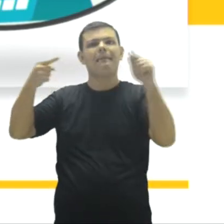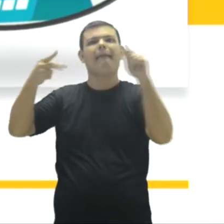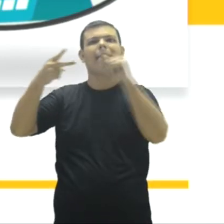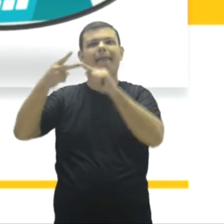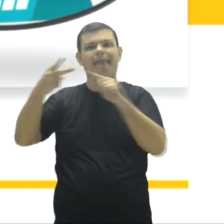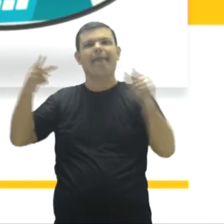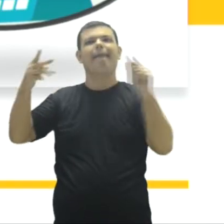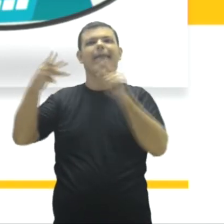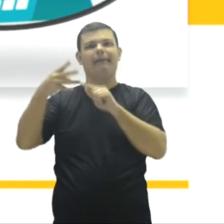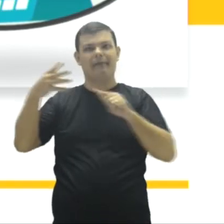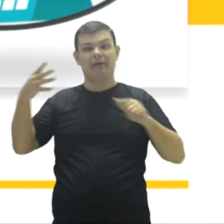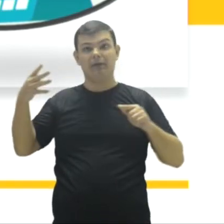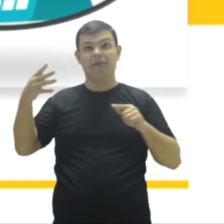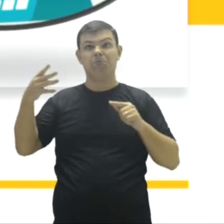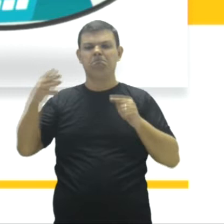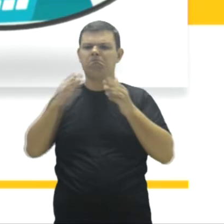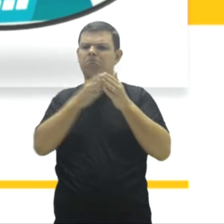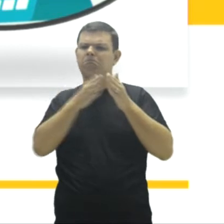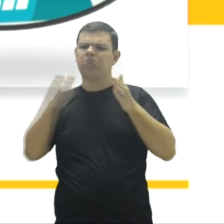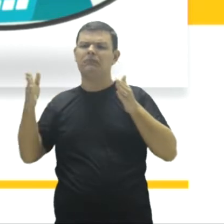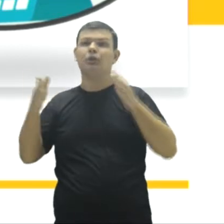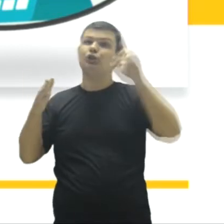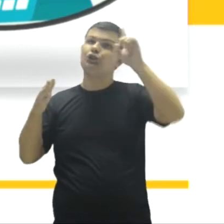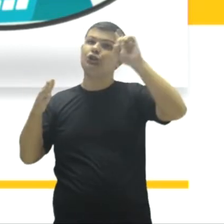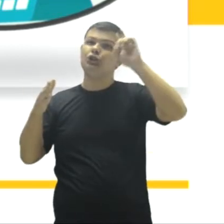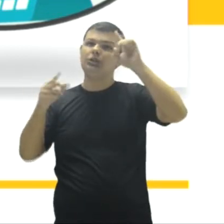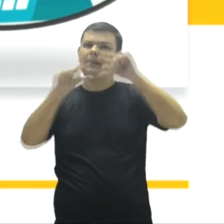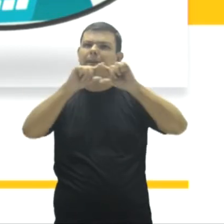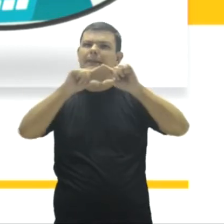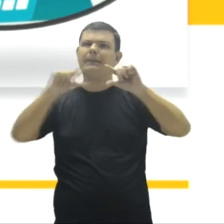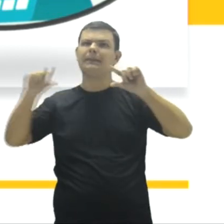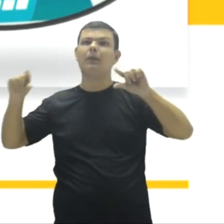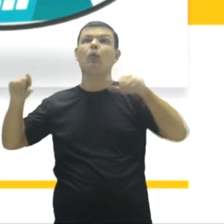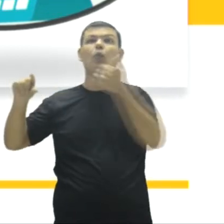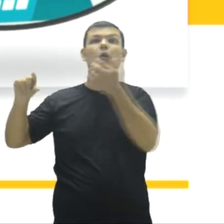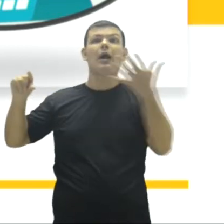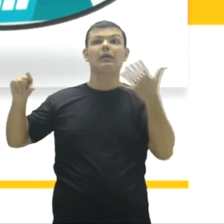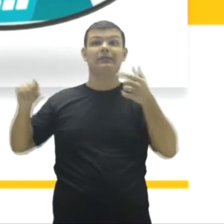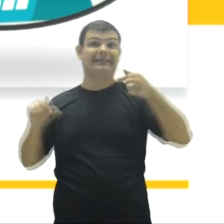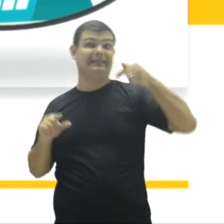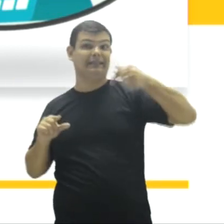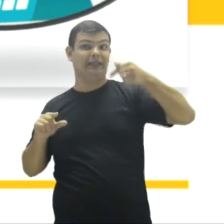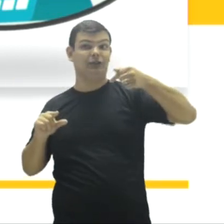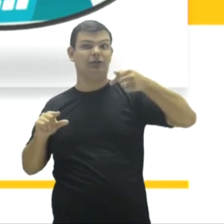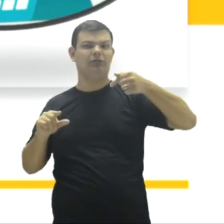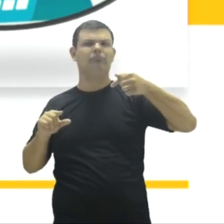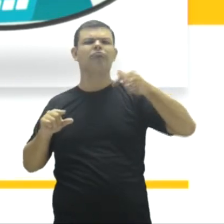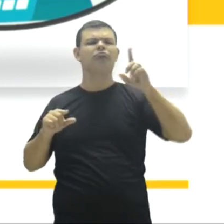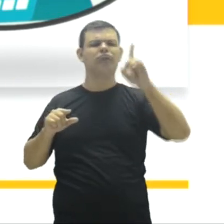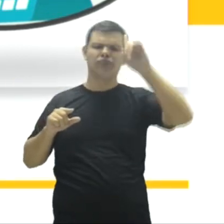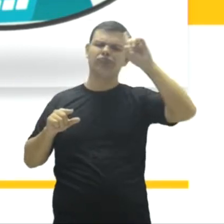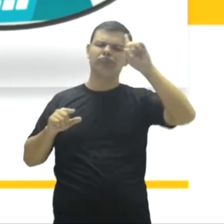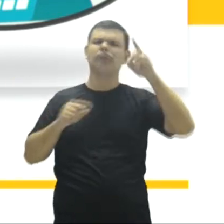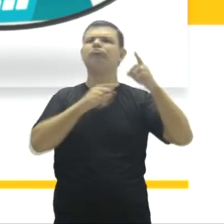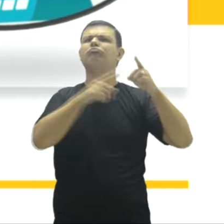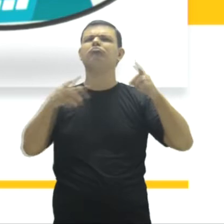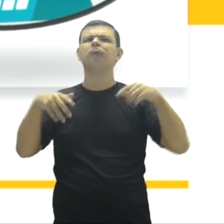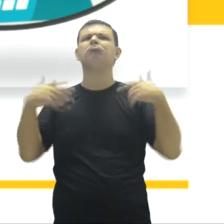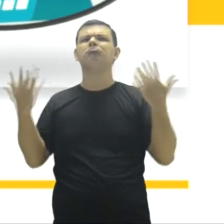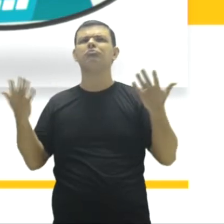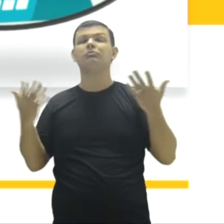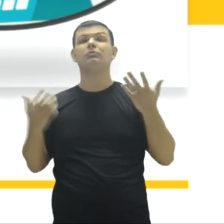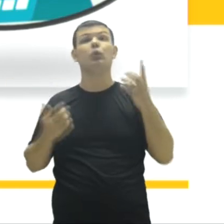As semanas são compostas por 7 dias. Olha aí os dias da semana. Começamos